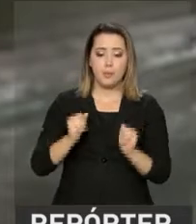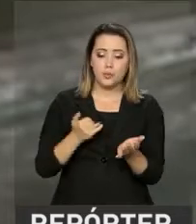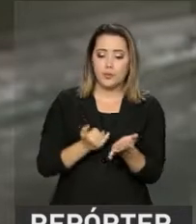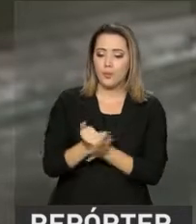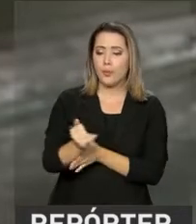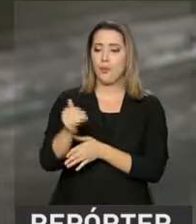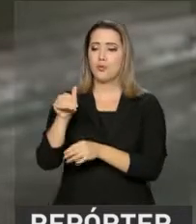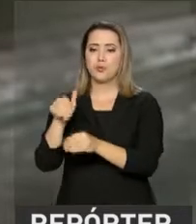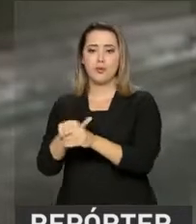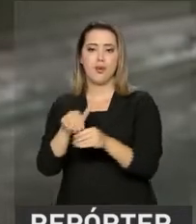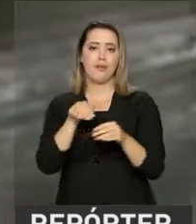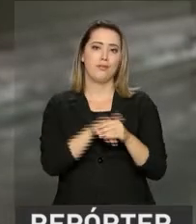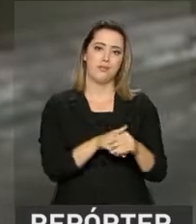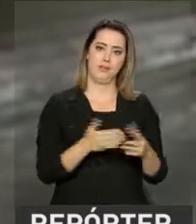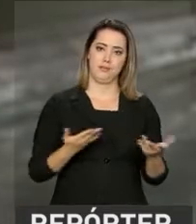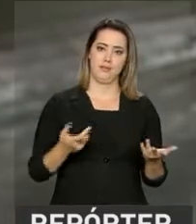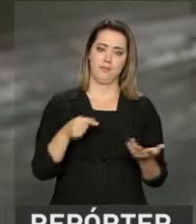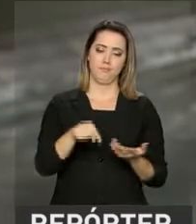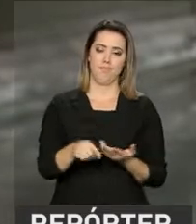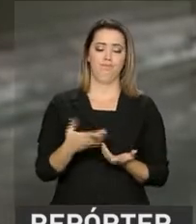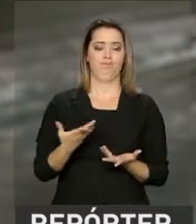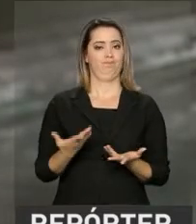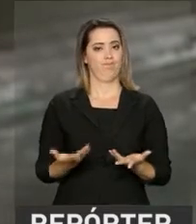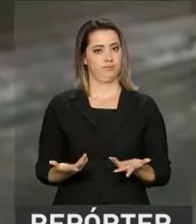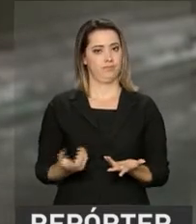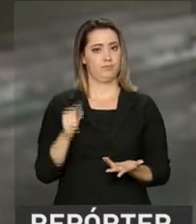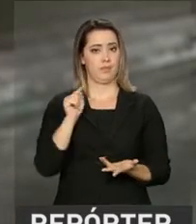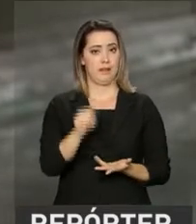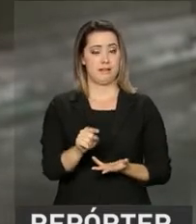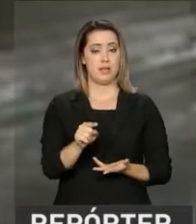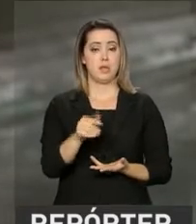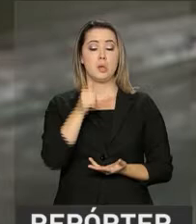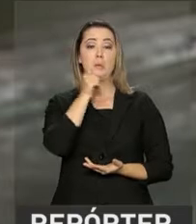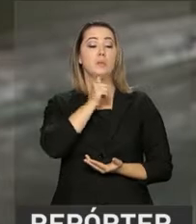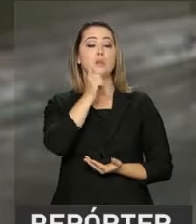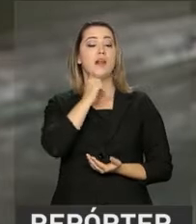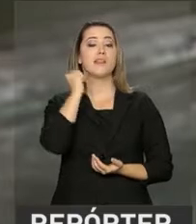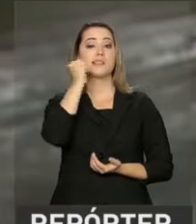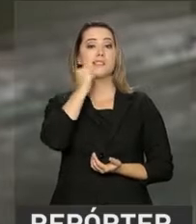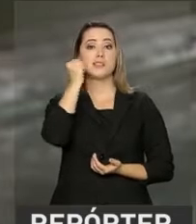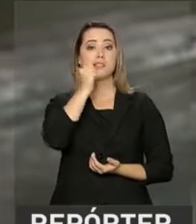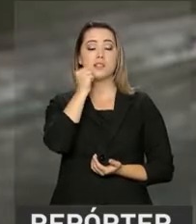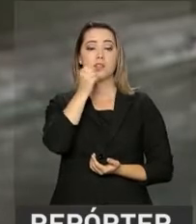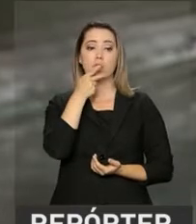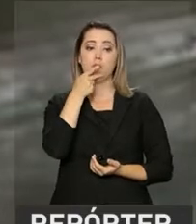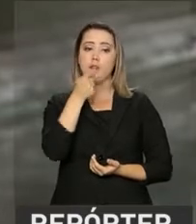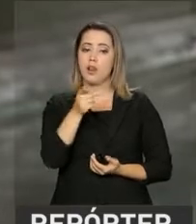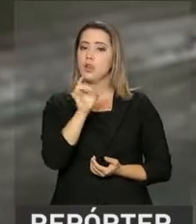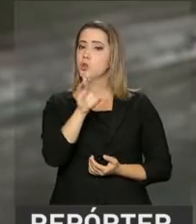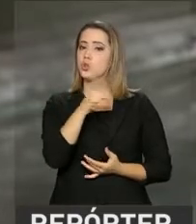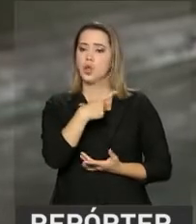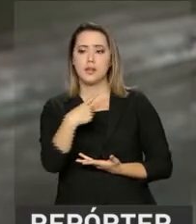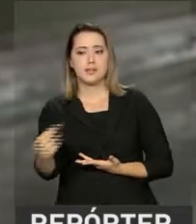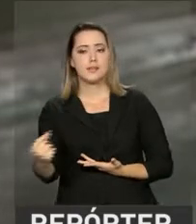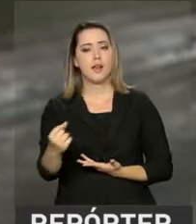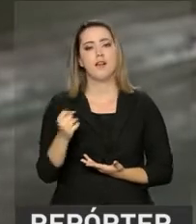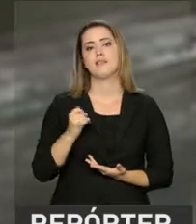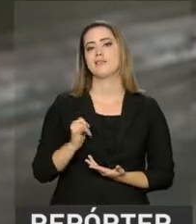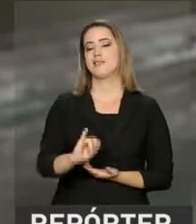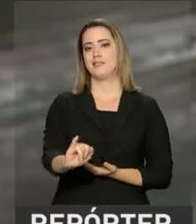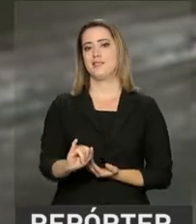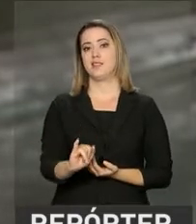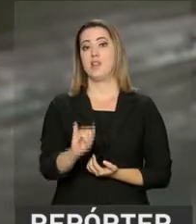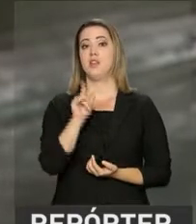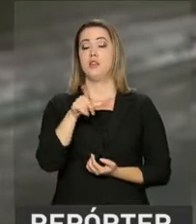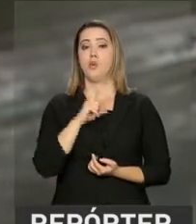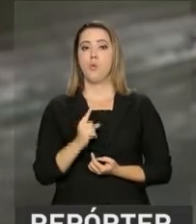ser reiniciada no plenário. Essas senadoras, elas reivindicam que para deixar a mesa diretora, elas